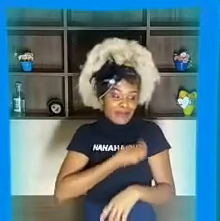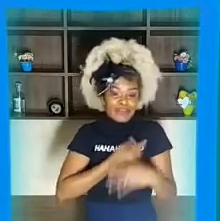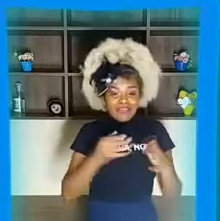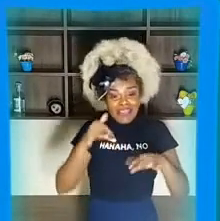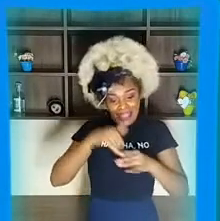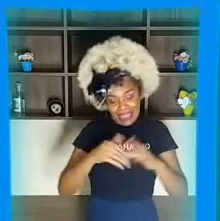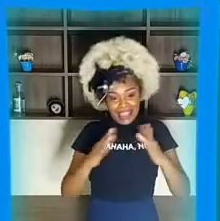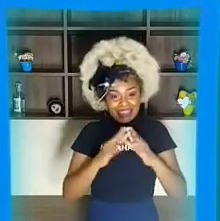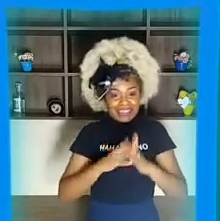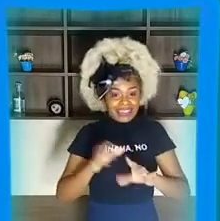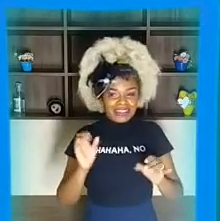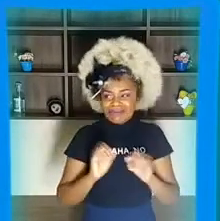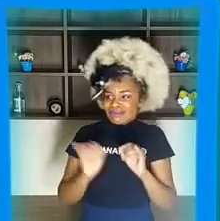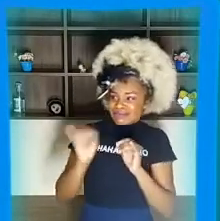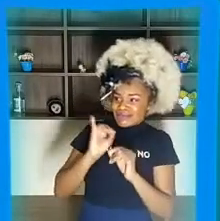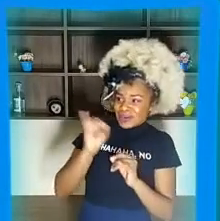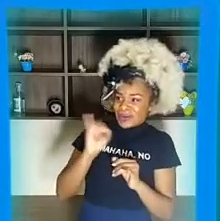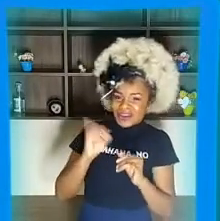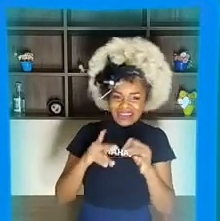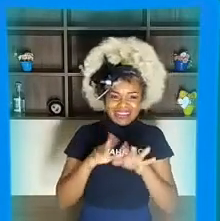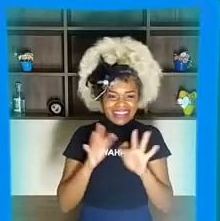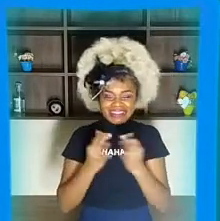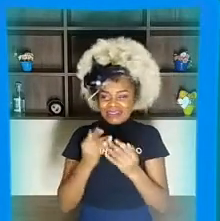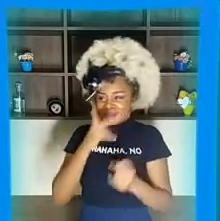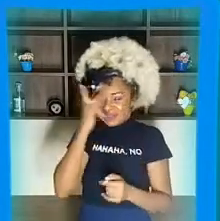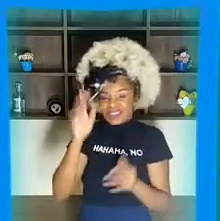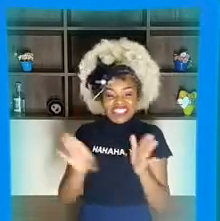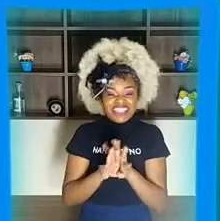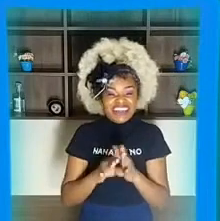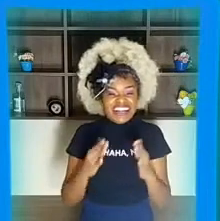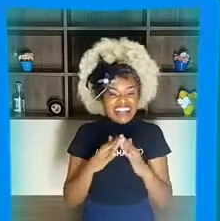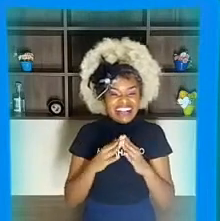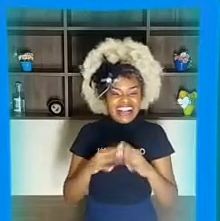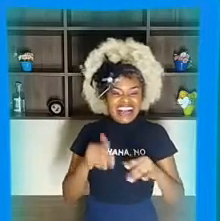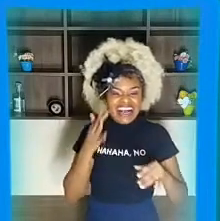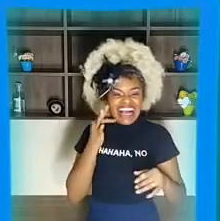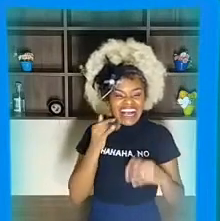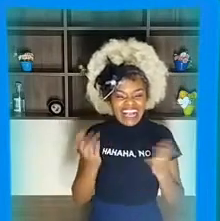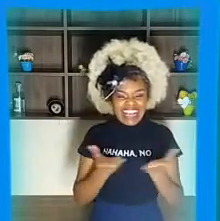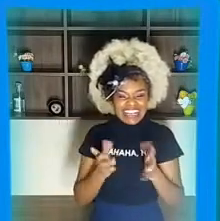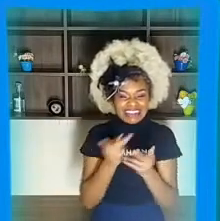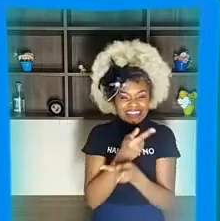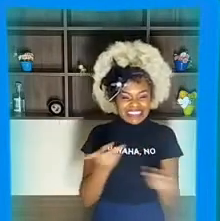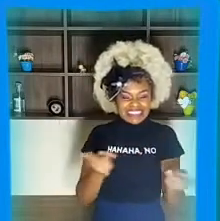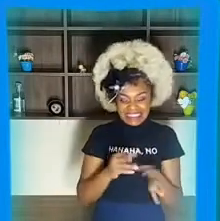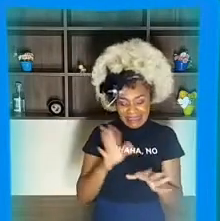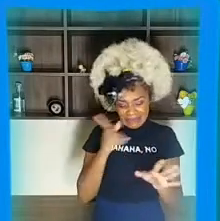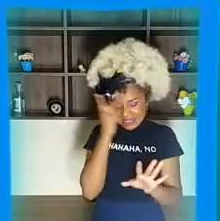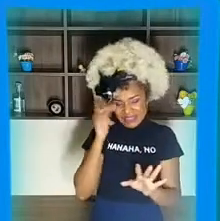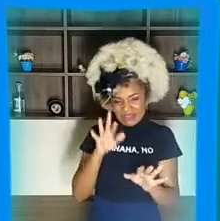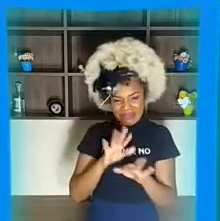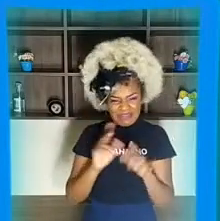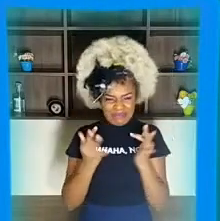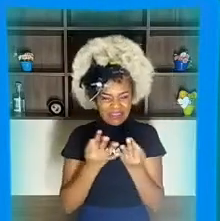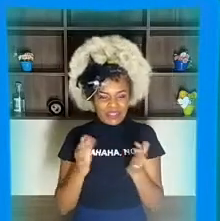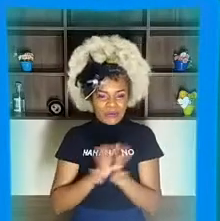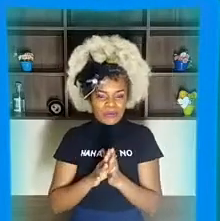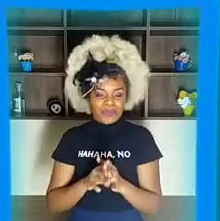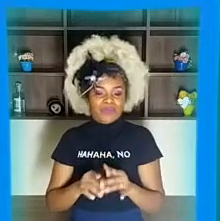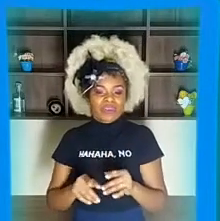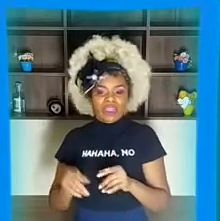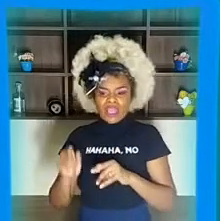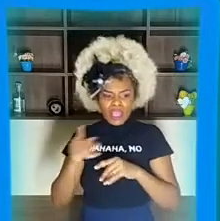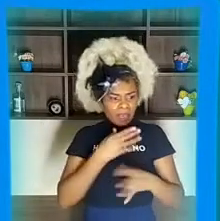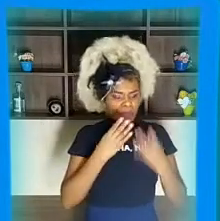casa. Oi! Oi, Ricardo, então, tudo bem? A Suzete Razão falou que a live podia virar à